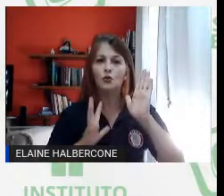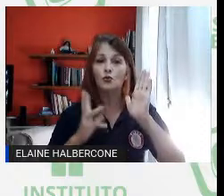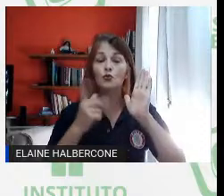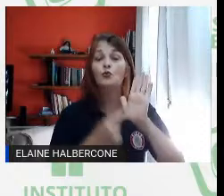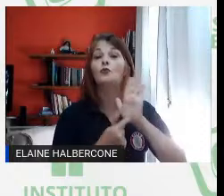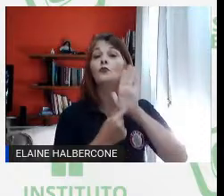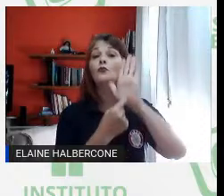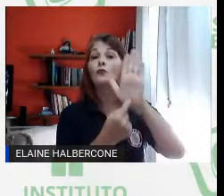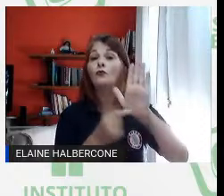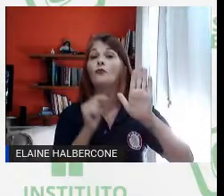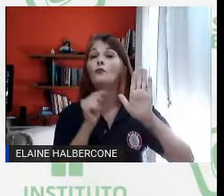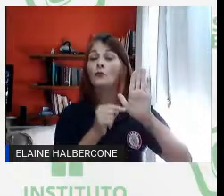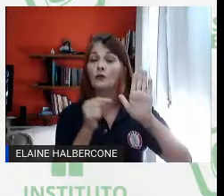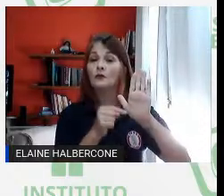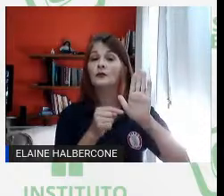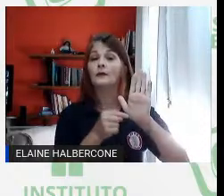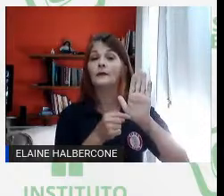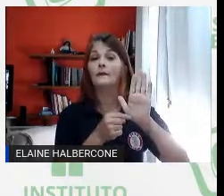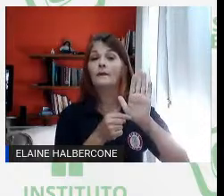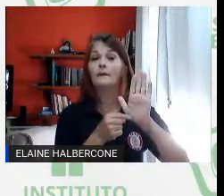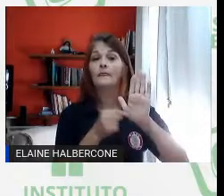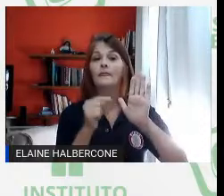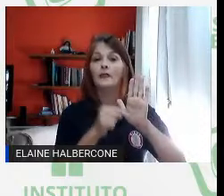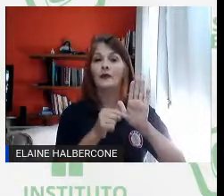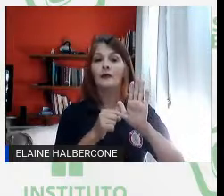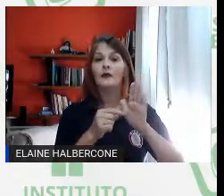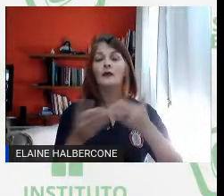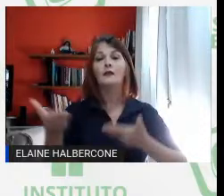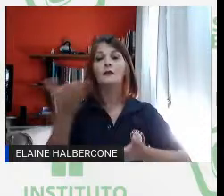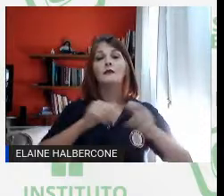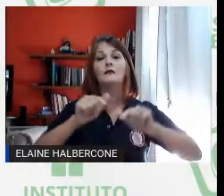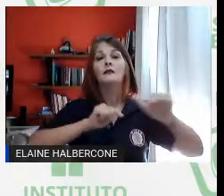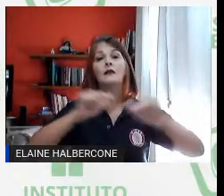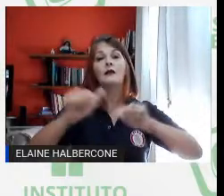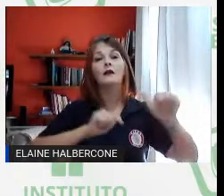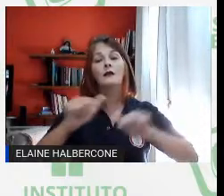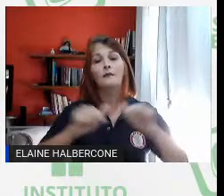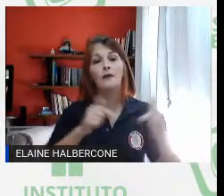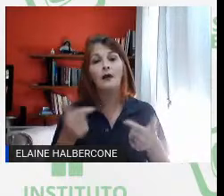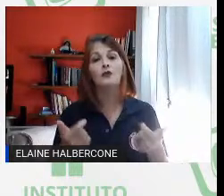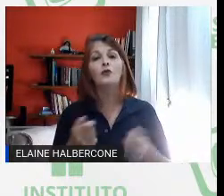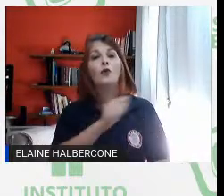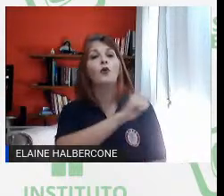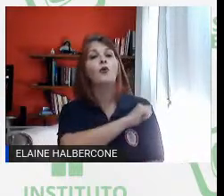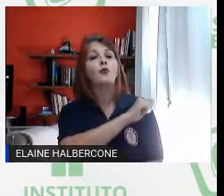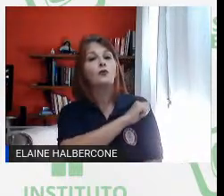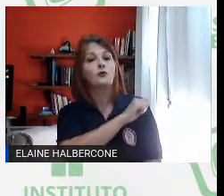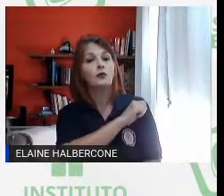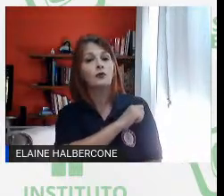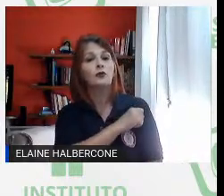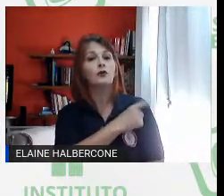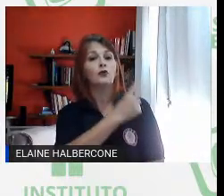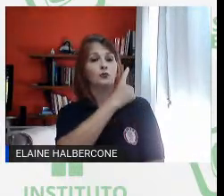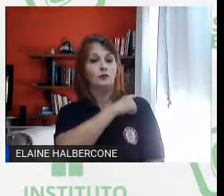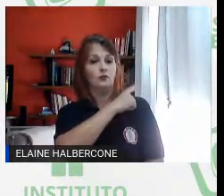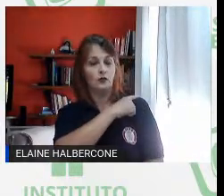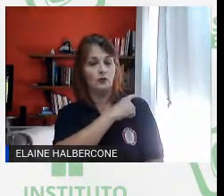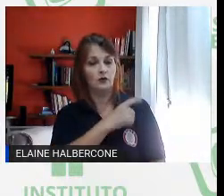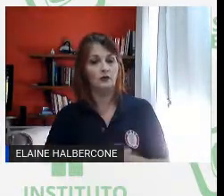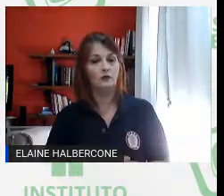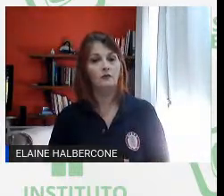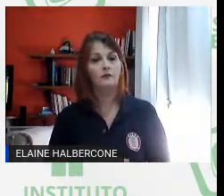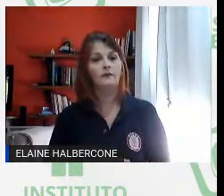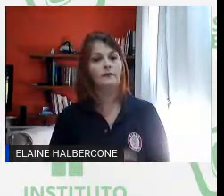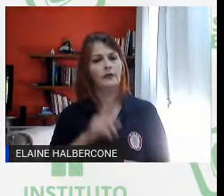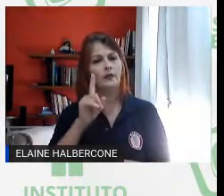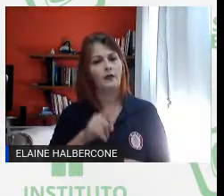demonstrado, a receptividade desse trabalho com os alunos do primeiro ano. É